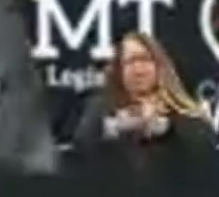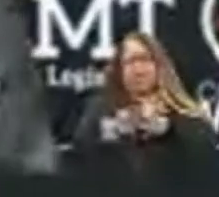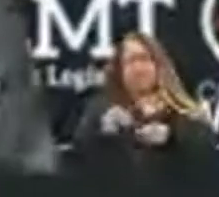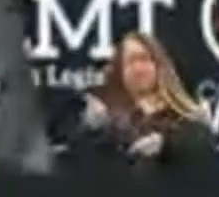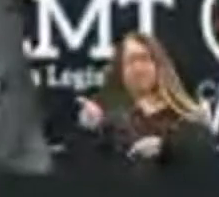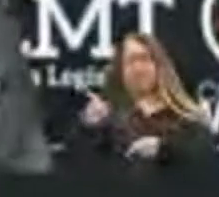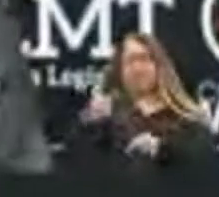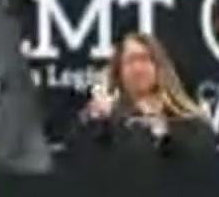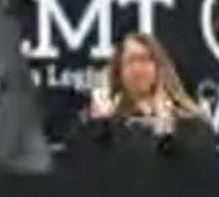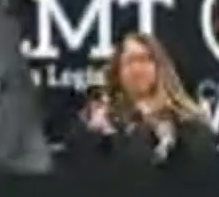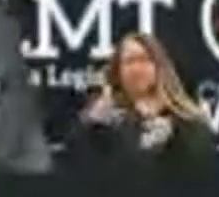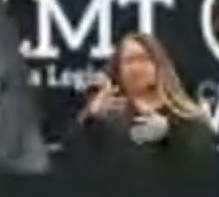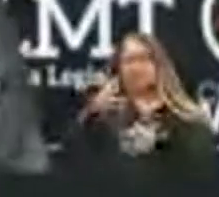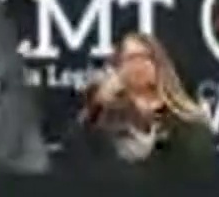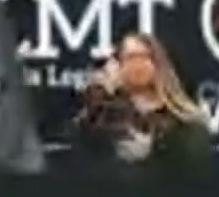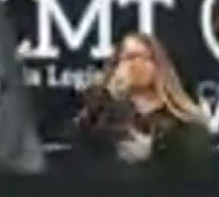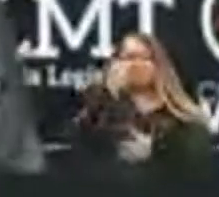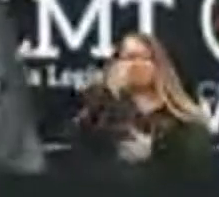outros, senador para o Mato Grosso,